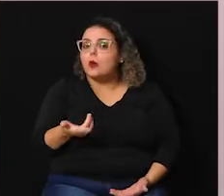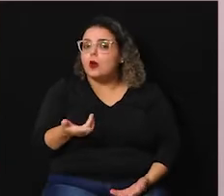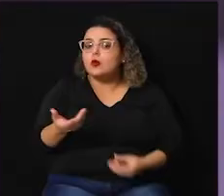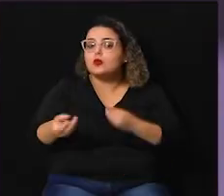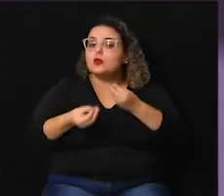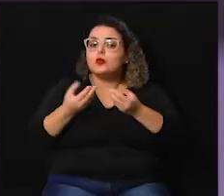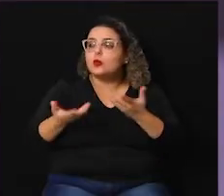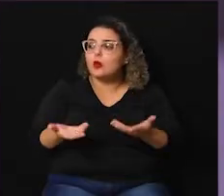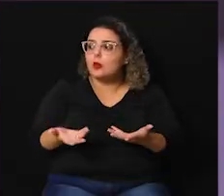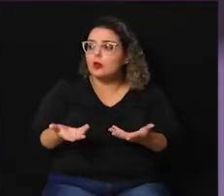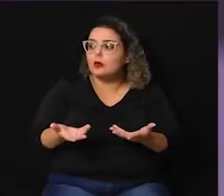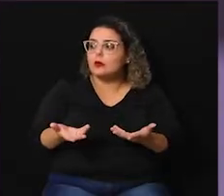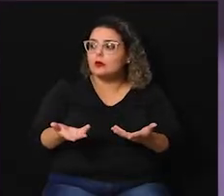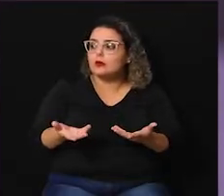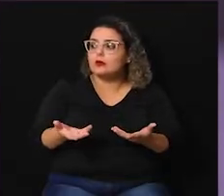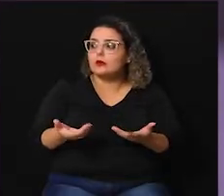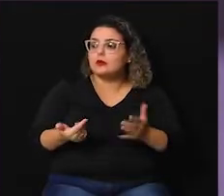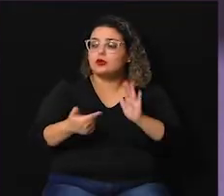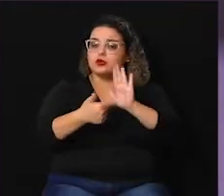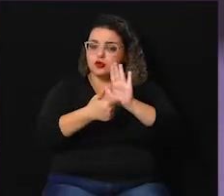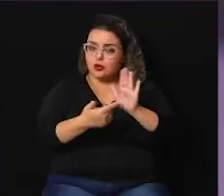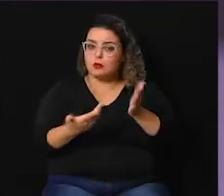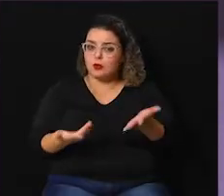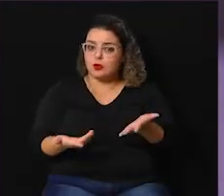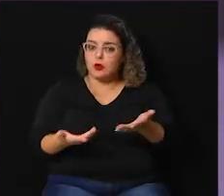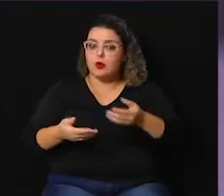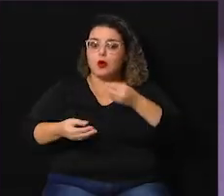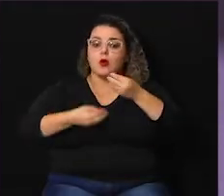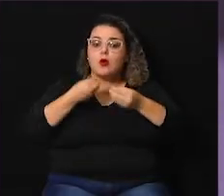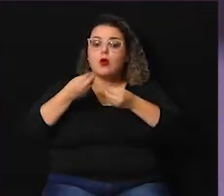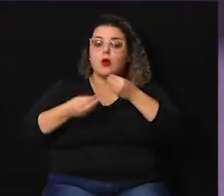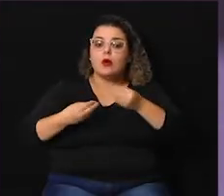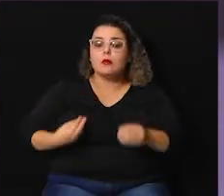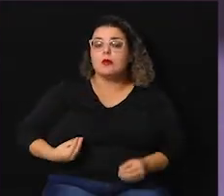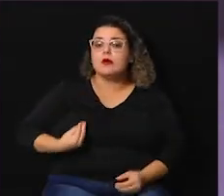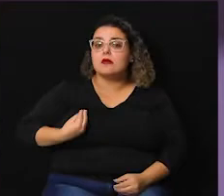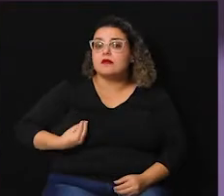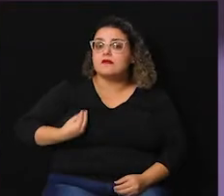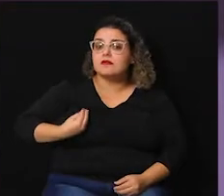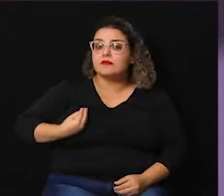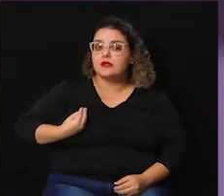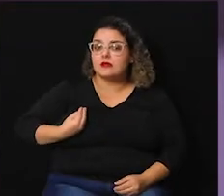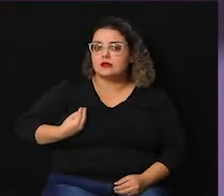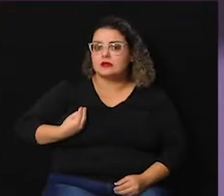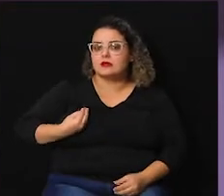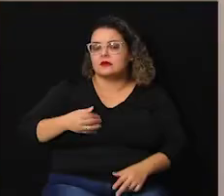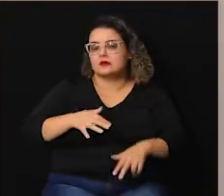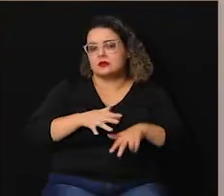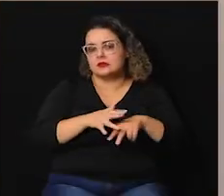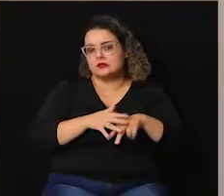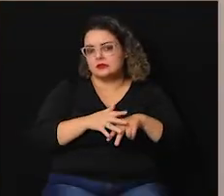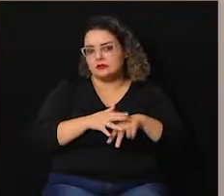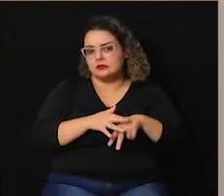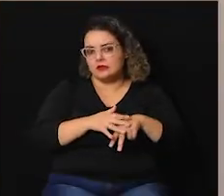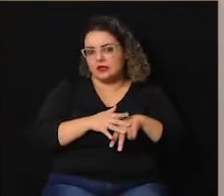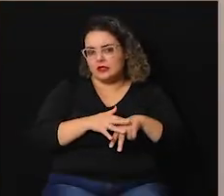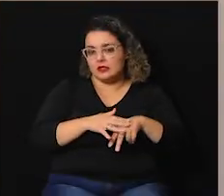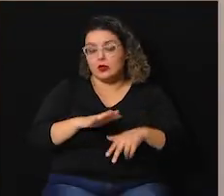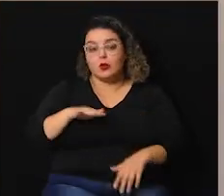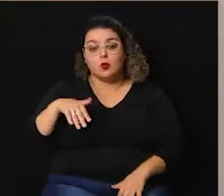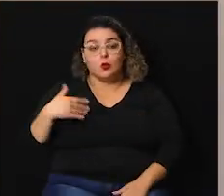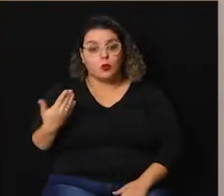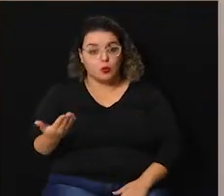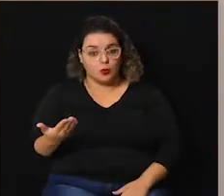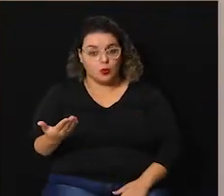é? Igual nessa situação que o senhor me mostrou, como ficaria a vida desse paciente depois? Quanto o